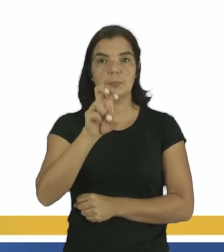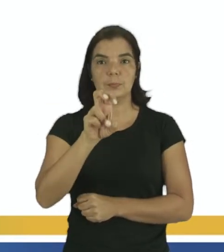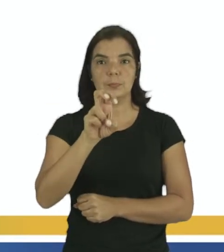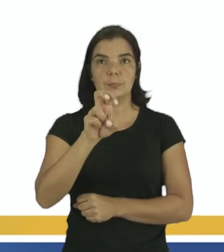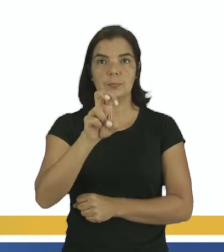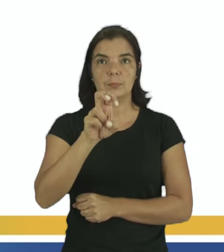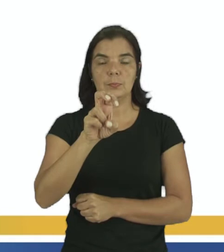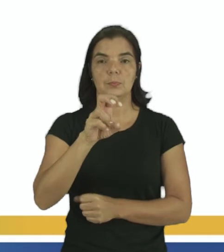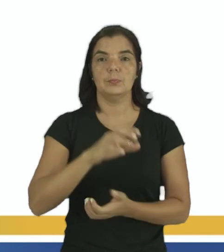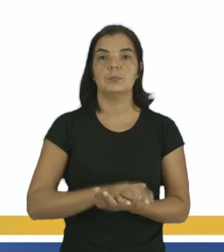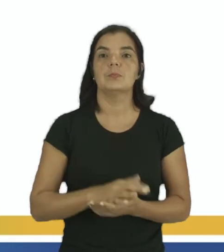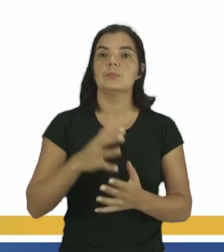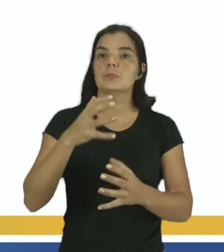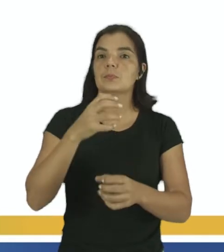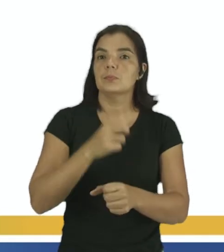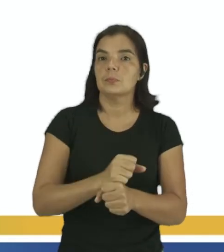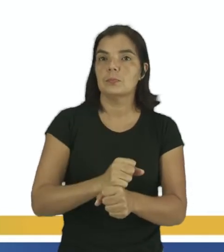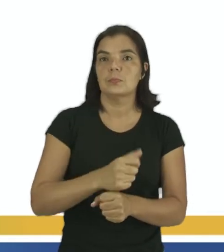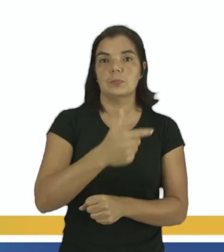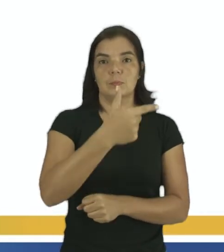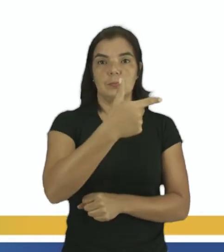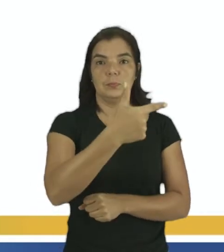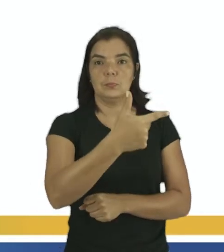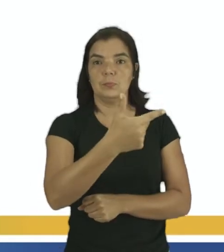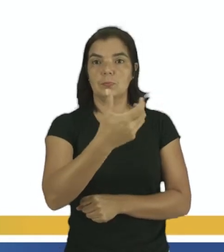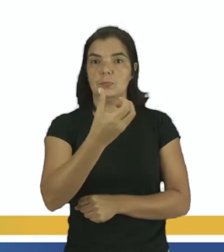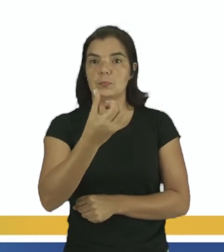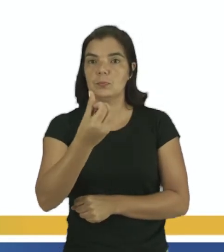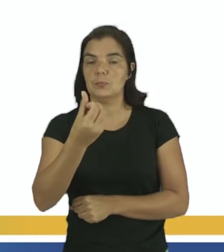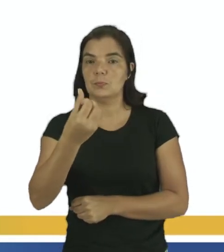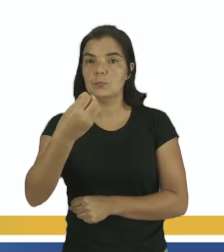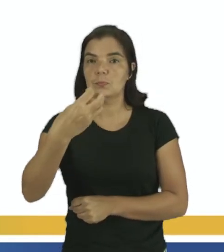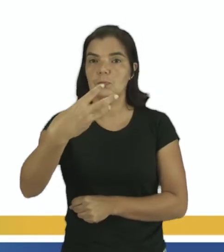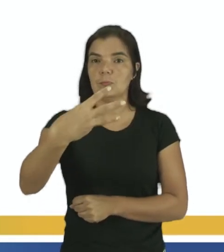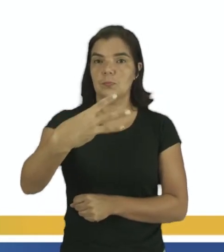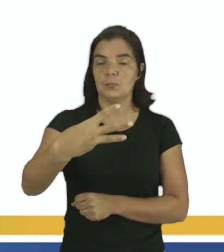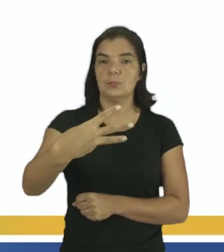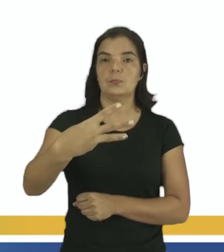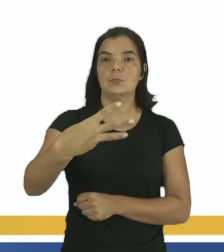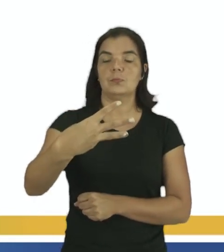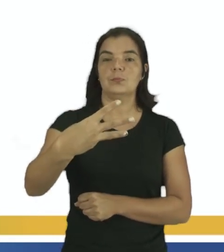mil e cinco pontos na terceira ela ganhou